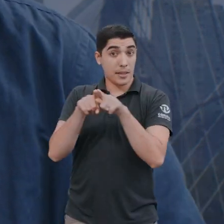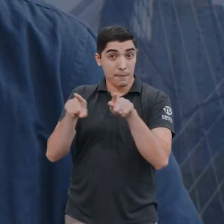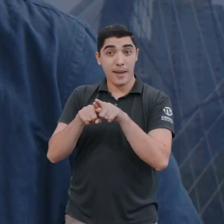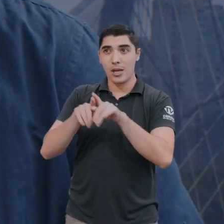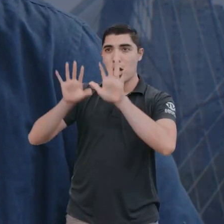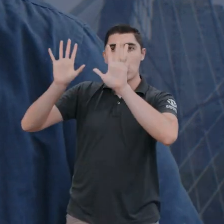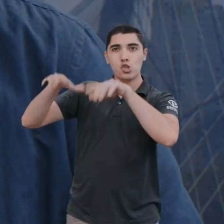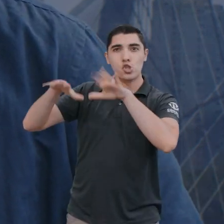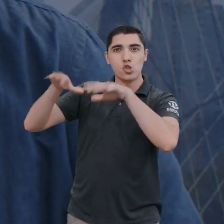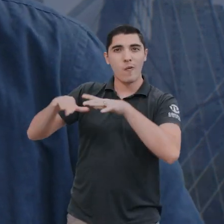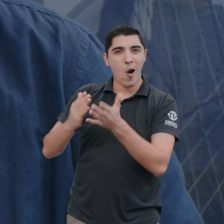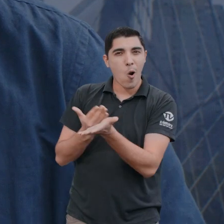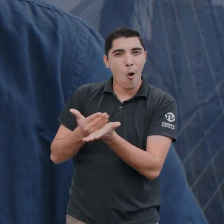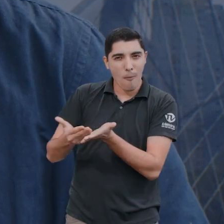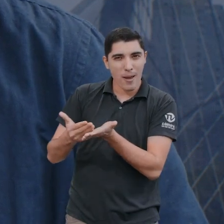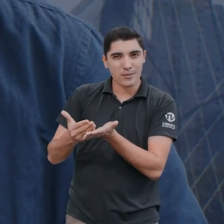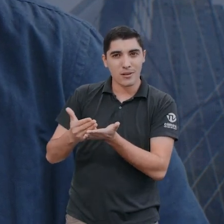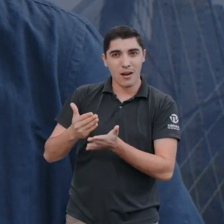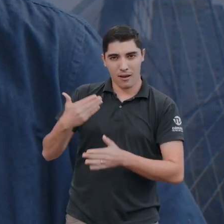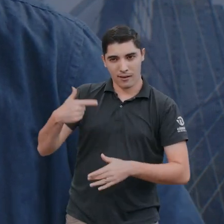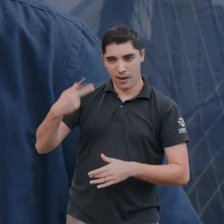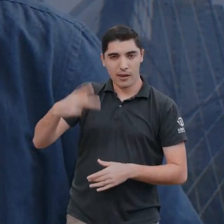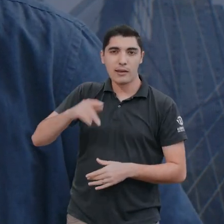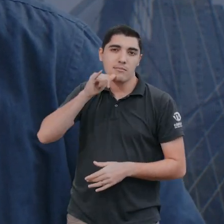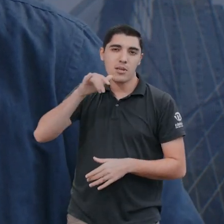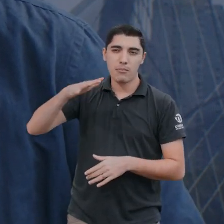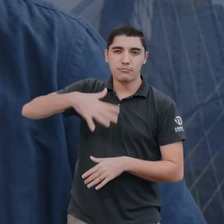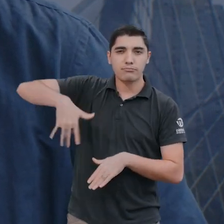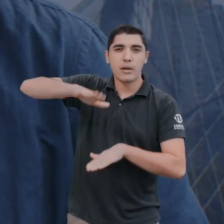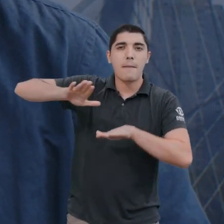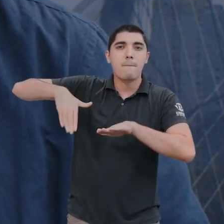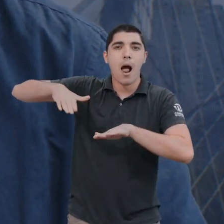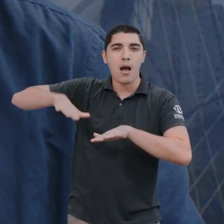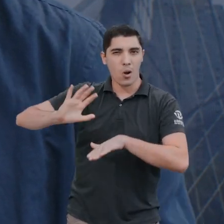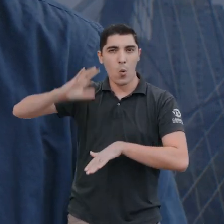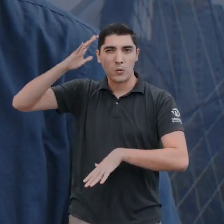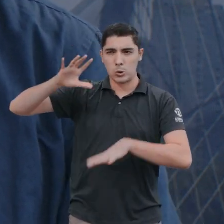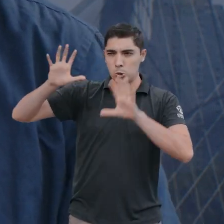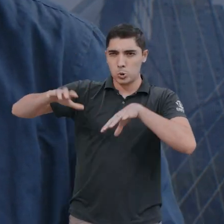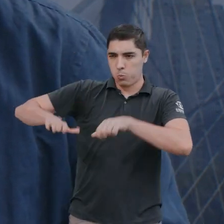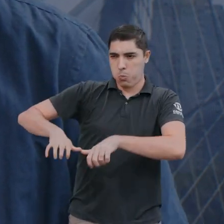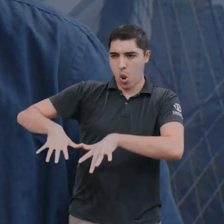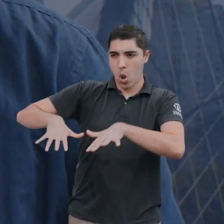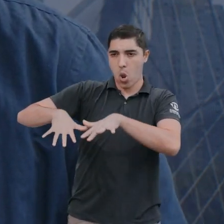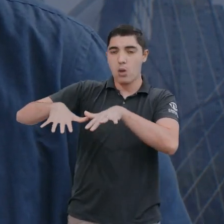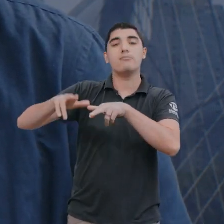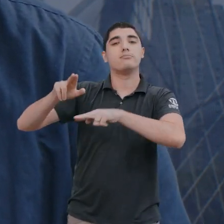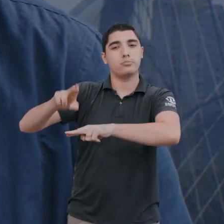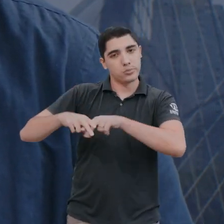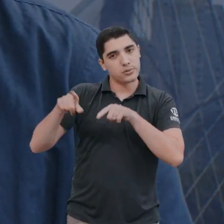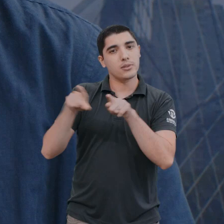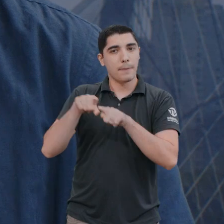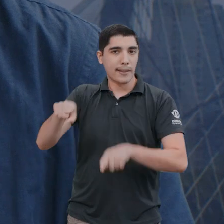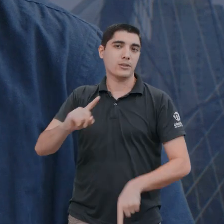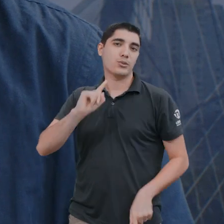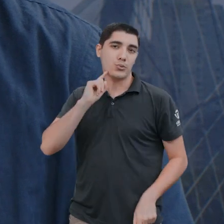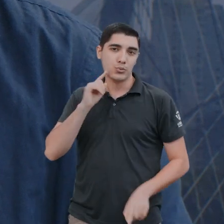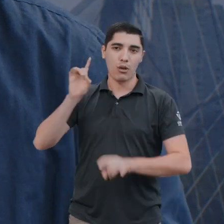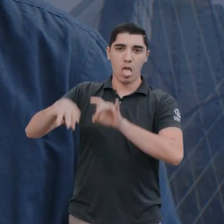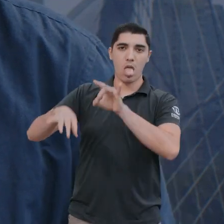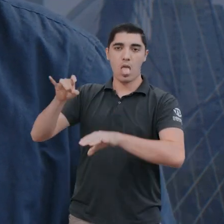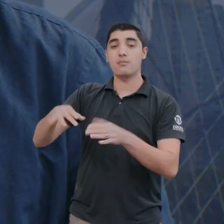chuvas que ocorreram no nosso litoral norte. Então, tudo isso, todos esses desastres ambientais,